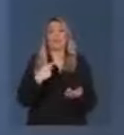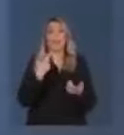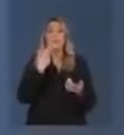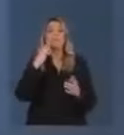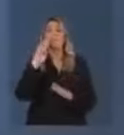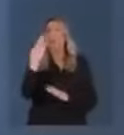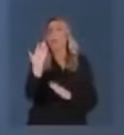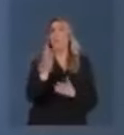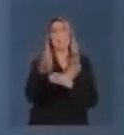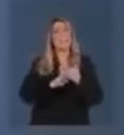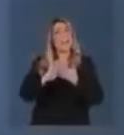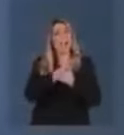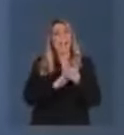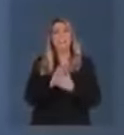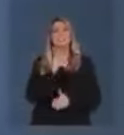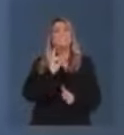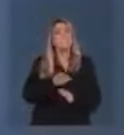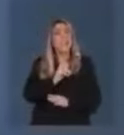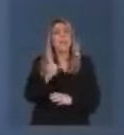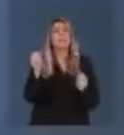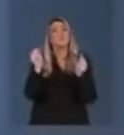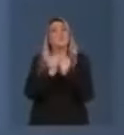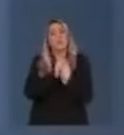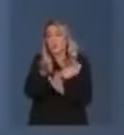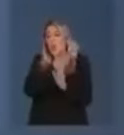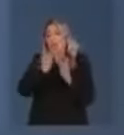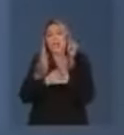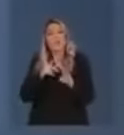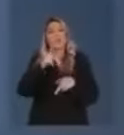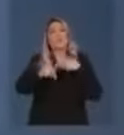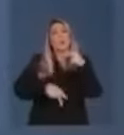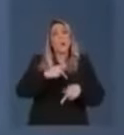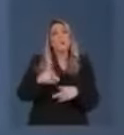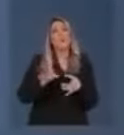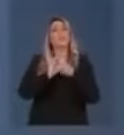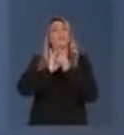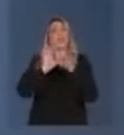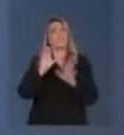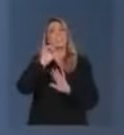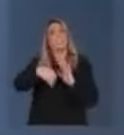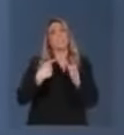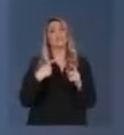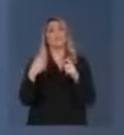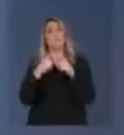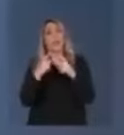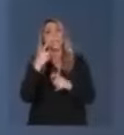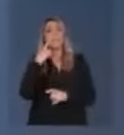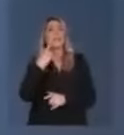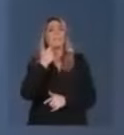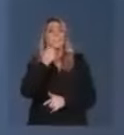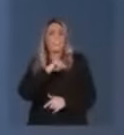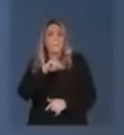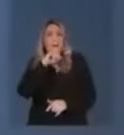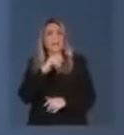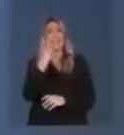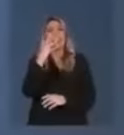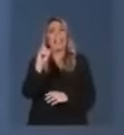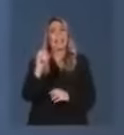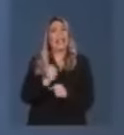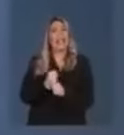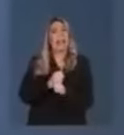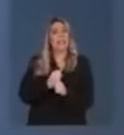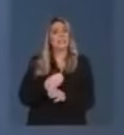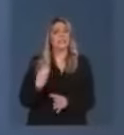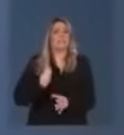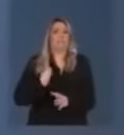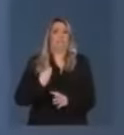Dilma sempre estivemos ao lado do povo dos trabalhadores e da Democracia sou médica sou mãe com 30 anos de vida pública e quero ser